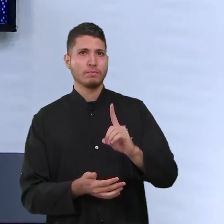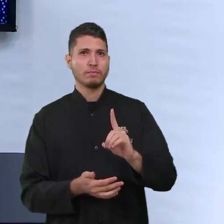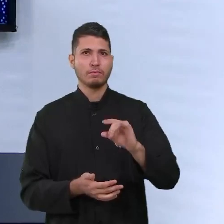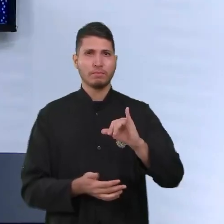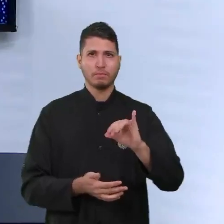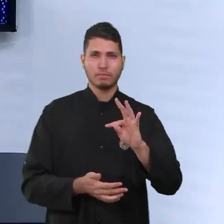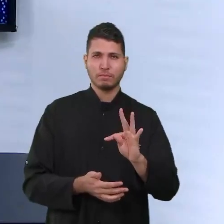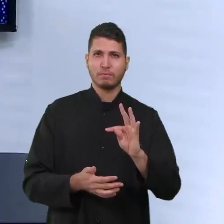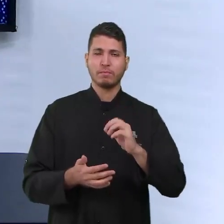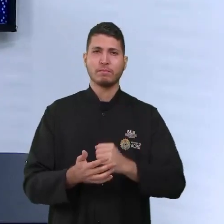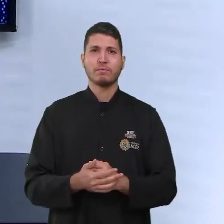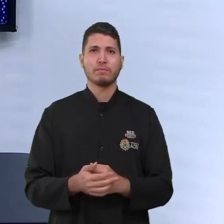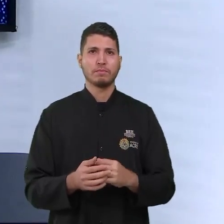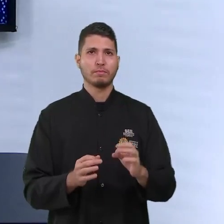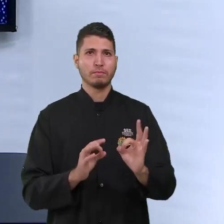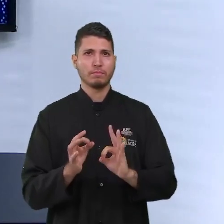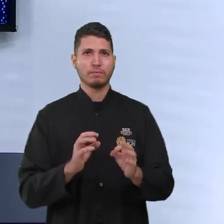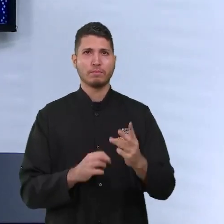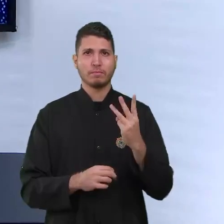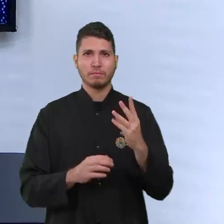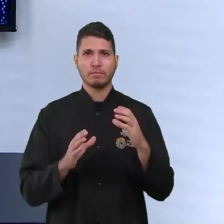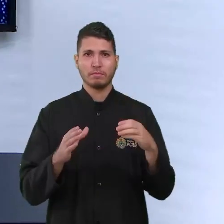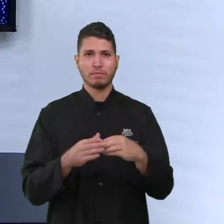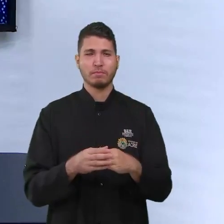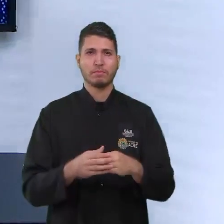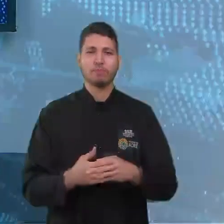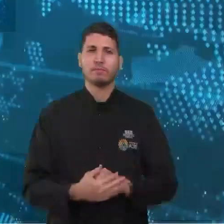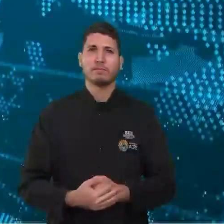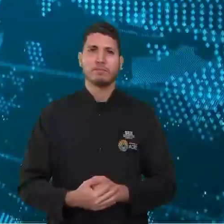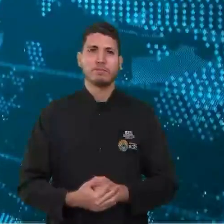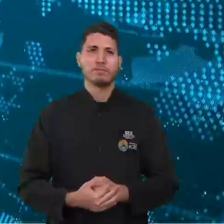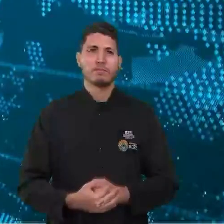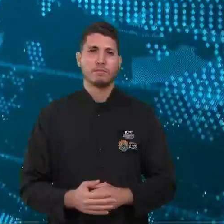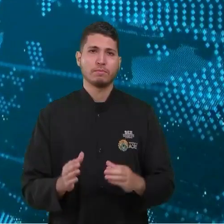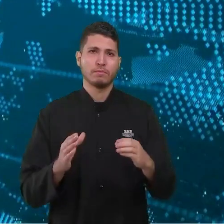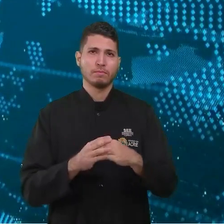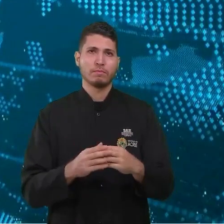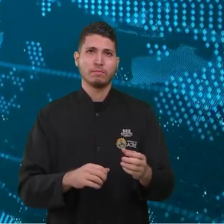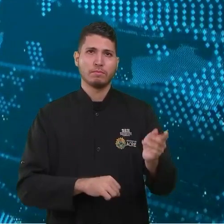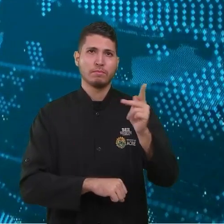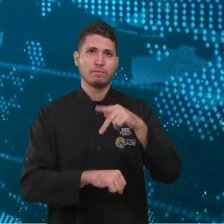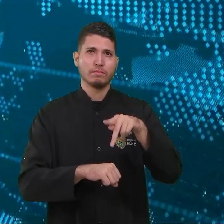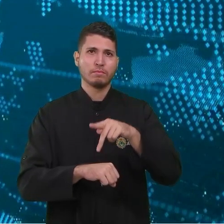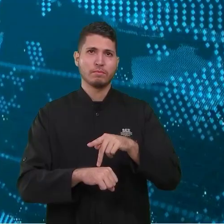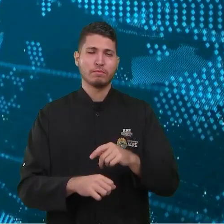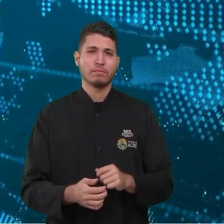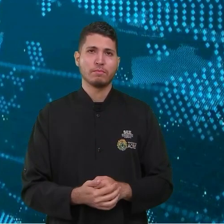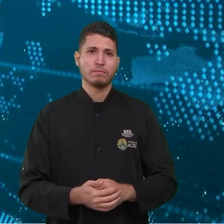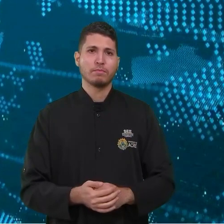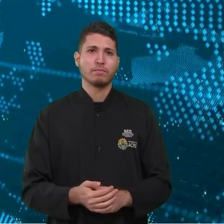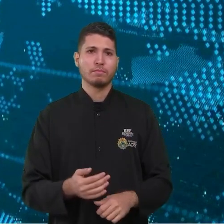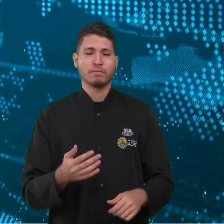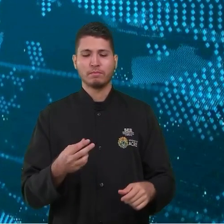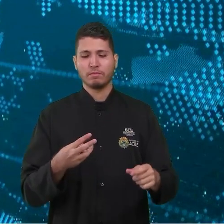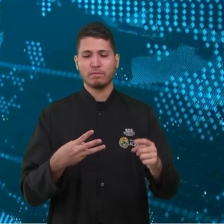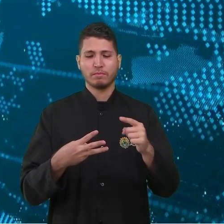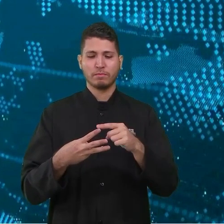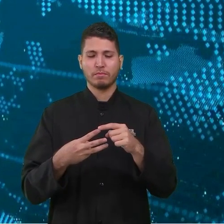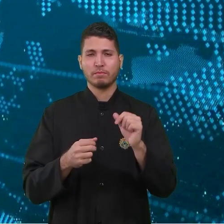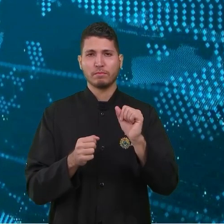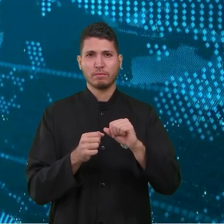os países aí em três grupos. São o quê? Os grupos dos países produtores, dos